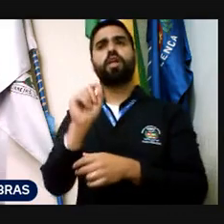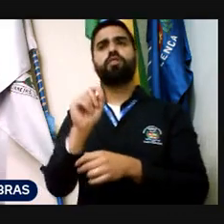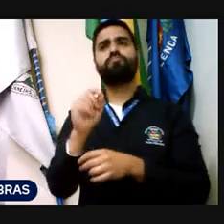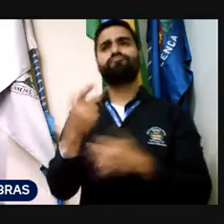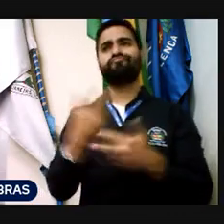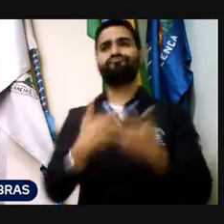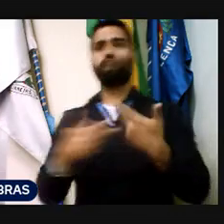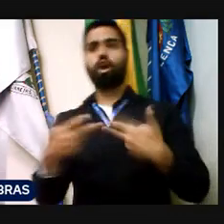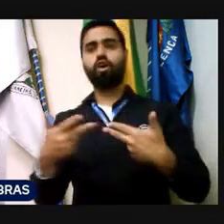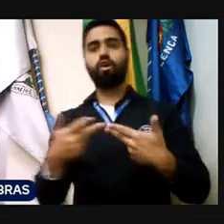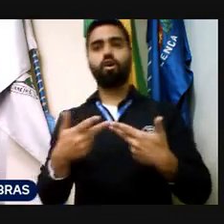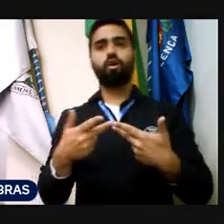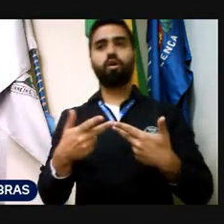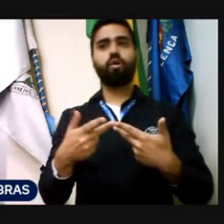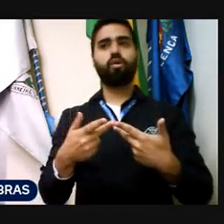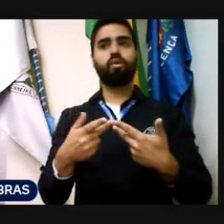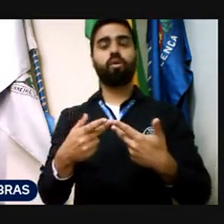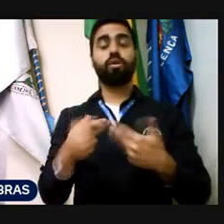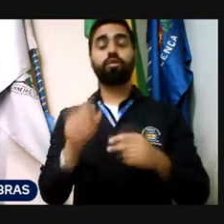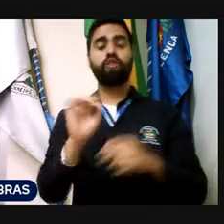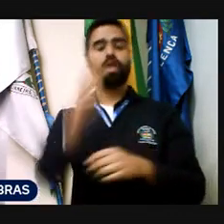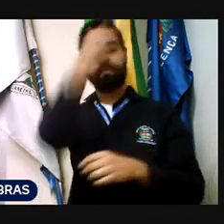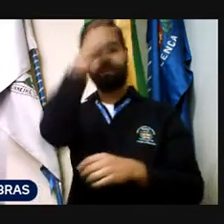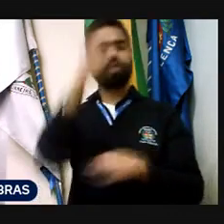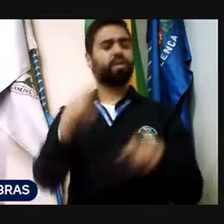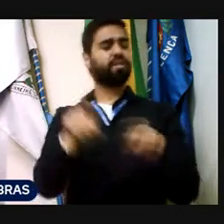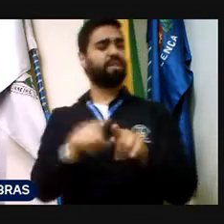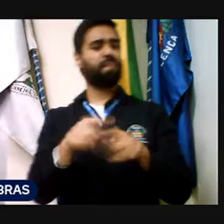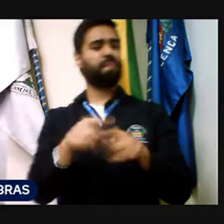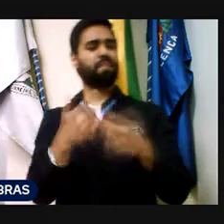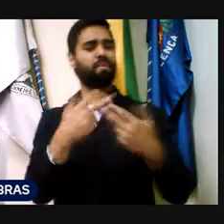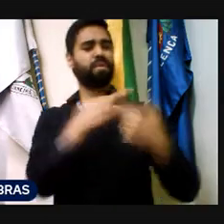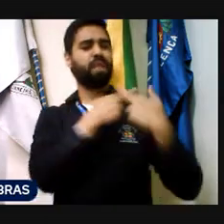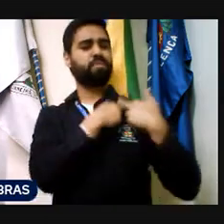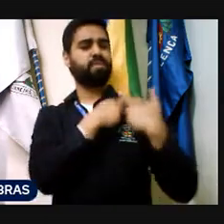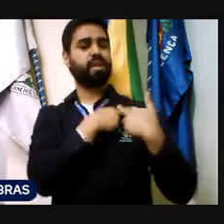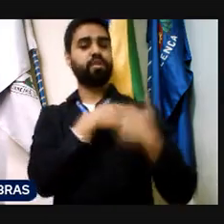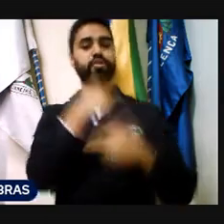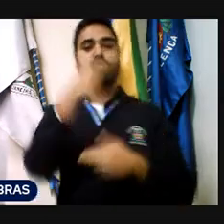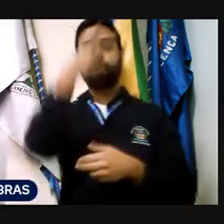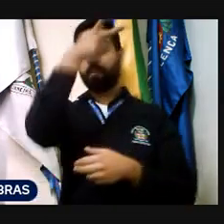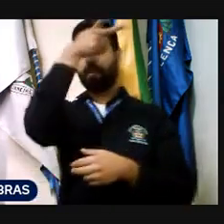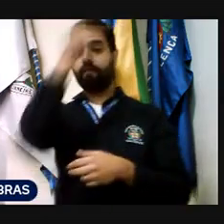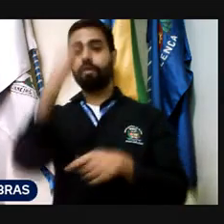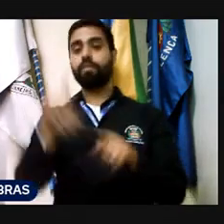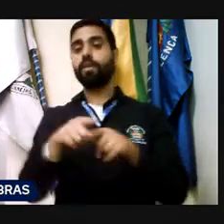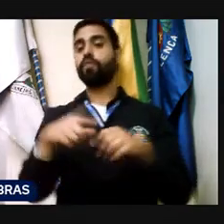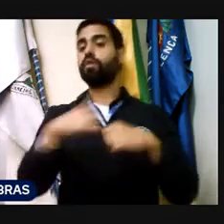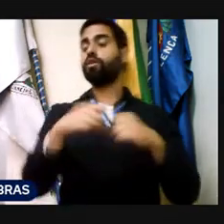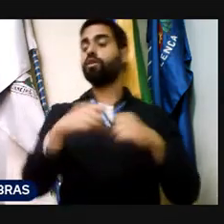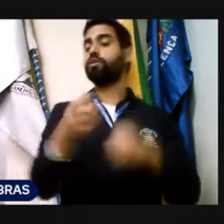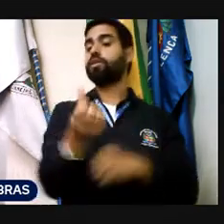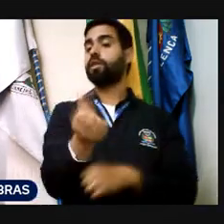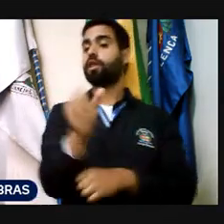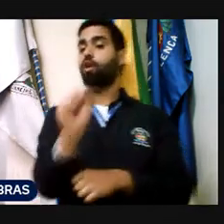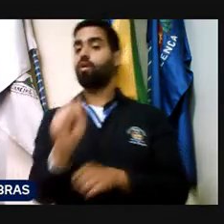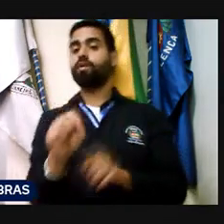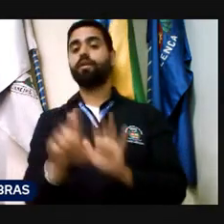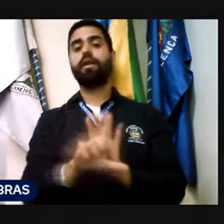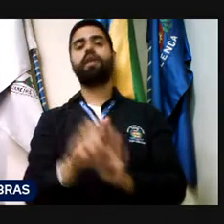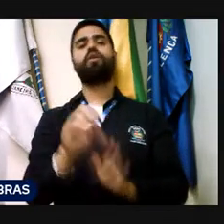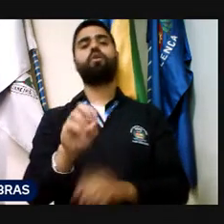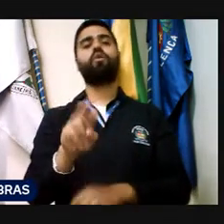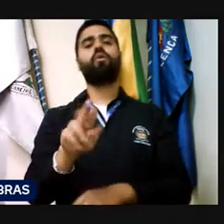organização e funcionamento da máquina administrativa, cuja iniciativa cabe ao prefeito, nos termos do artigo 68, caput da Lei Orgânica Municipal.